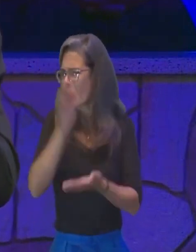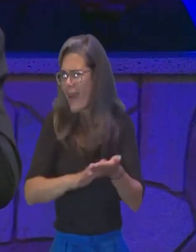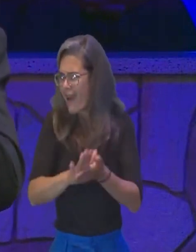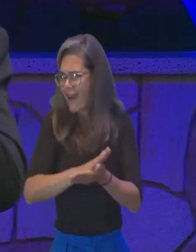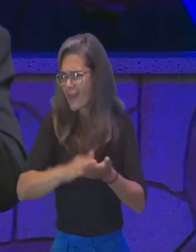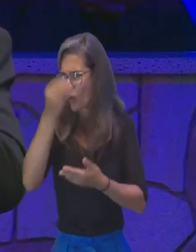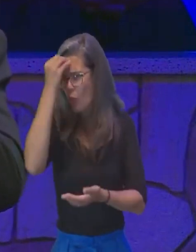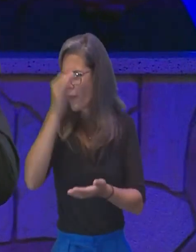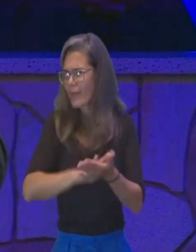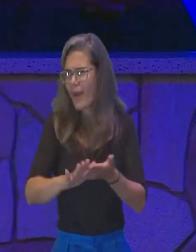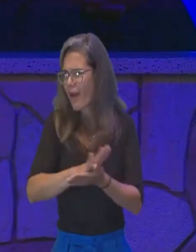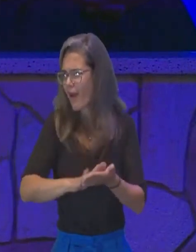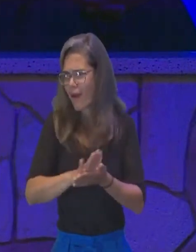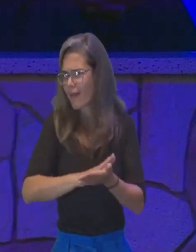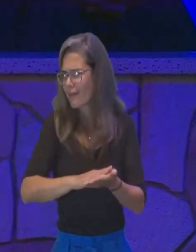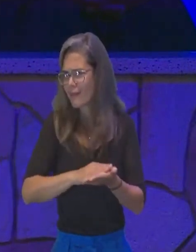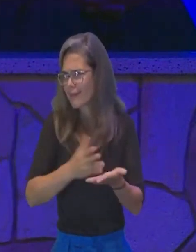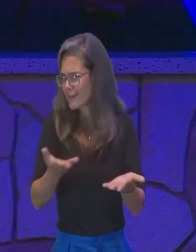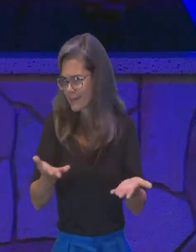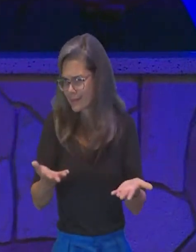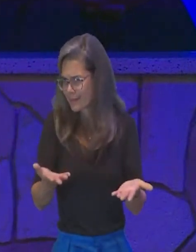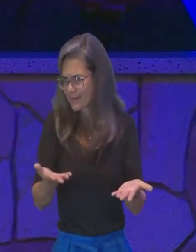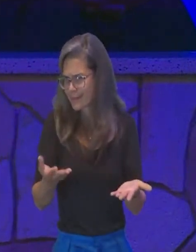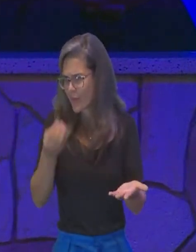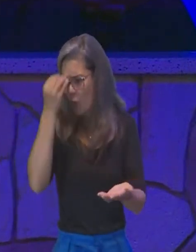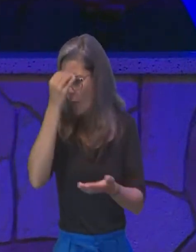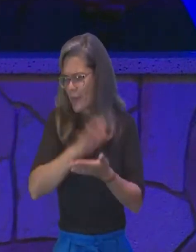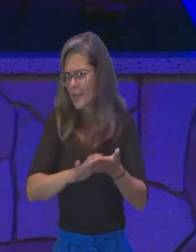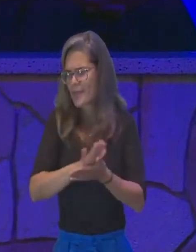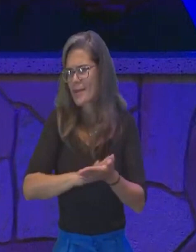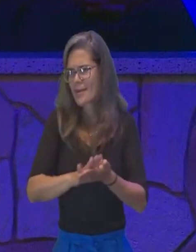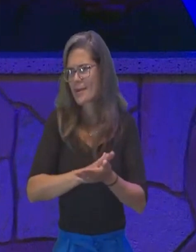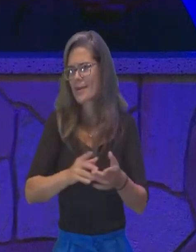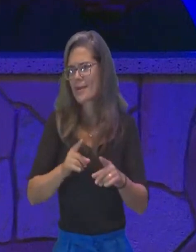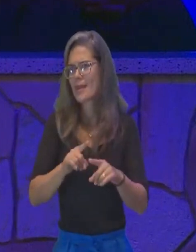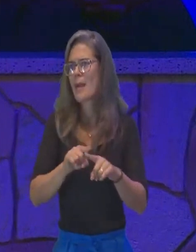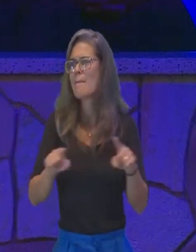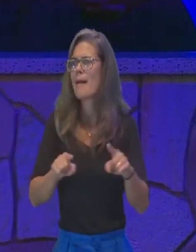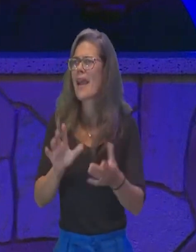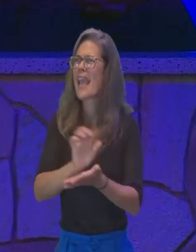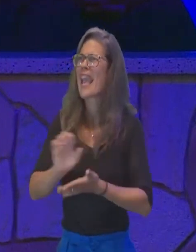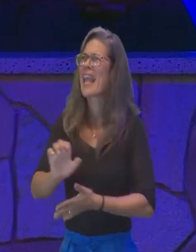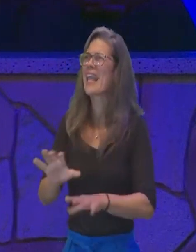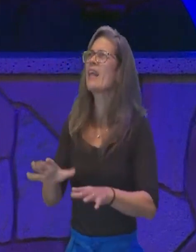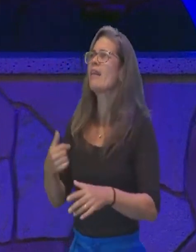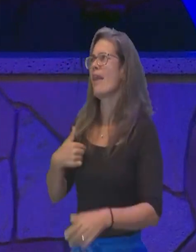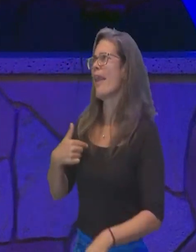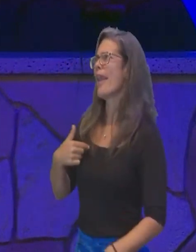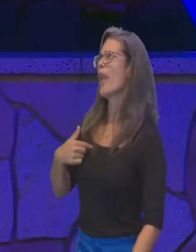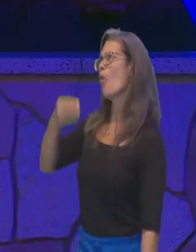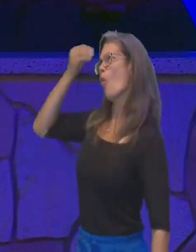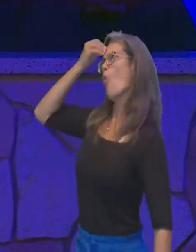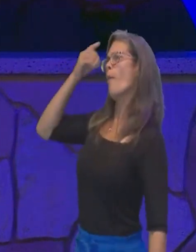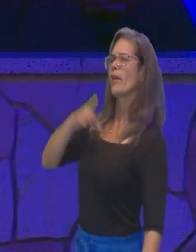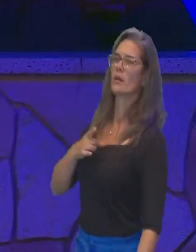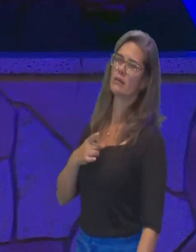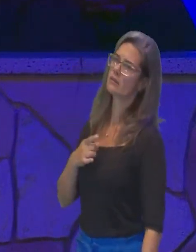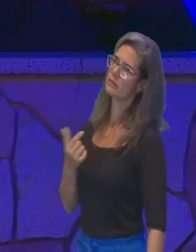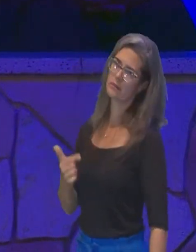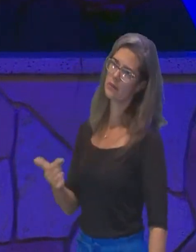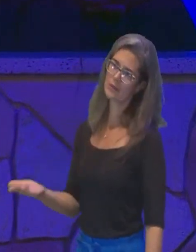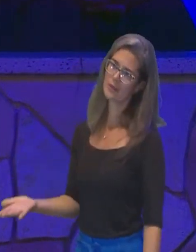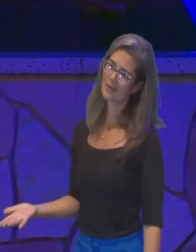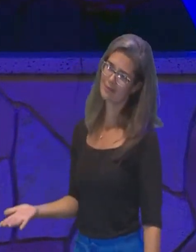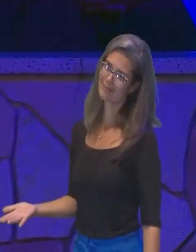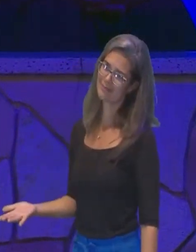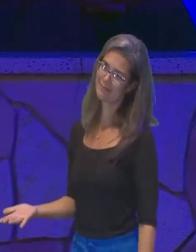assumir a nossa própria responsabilidade, mas não assuma a responsabilidade por situações que não foram causadas por